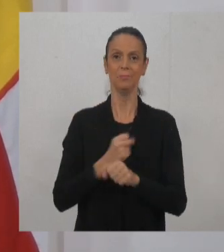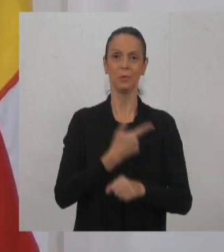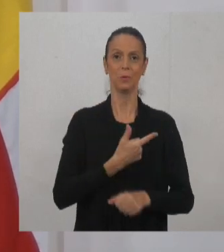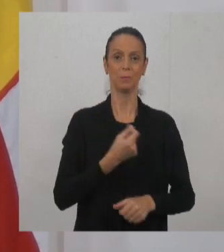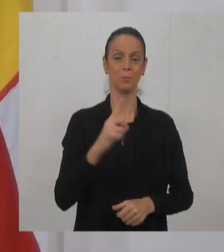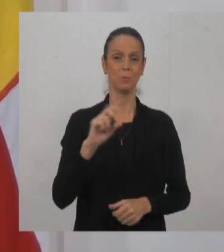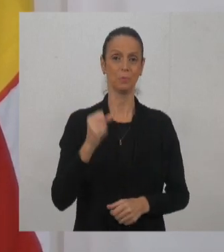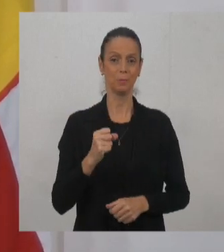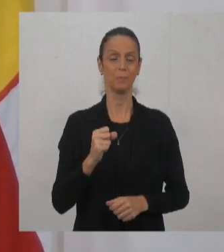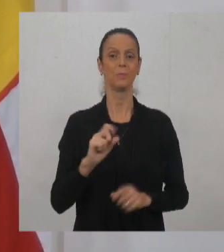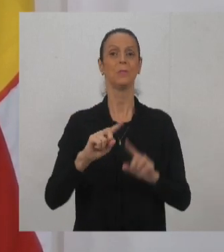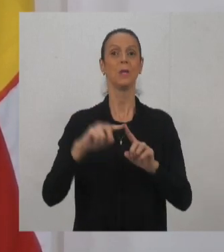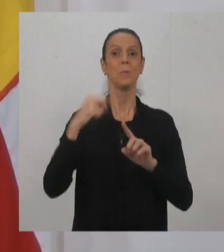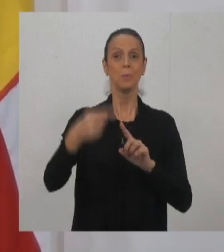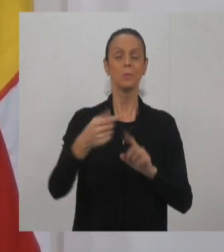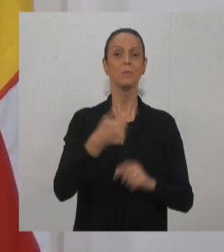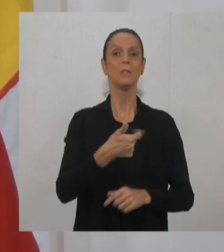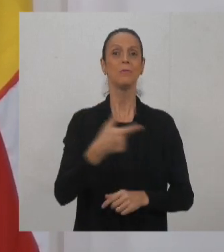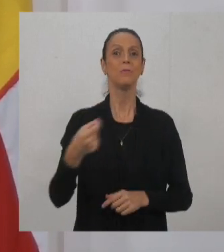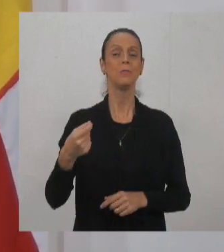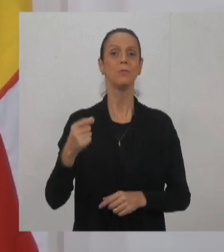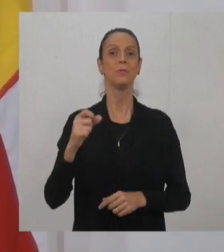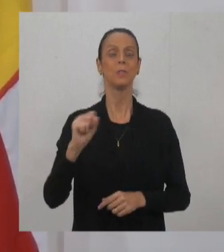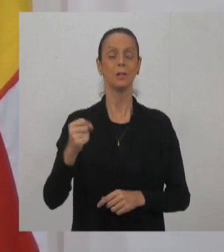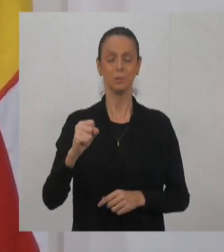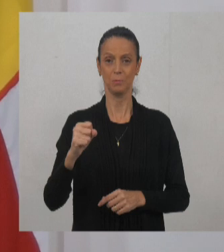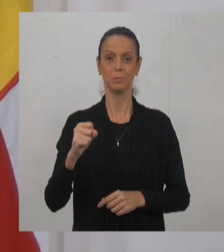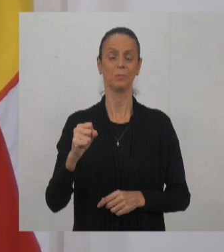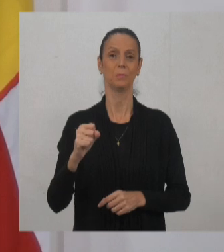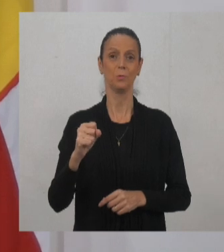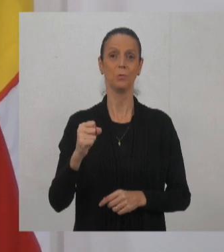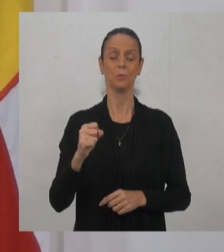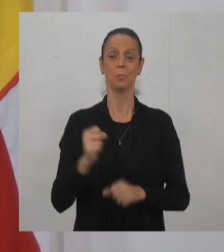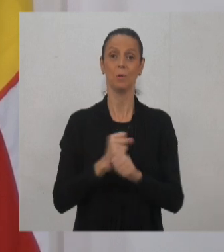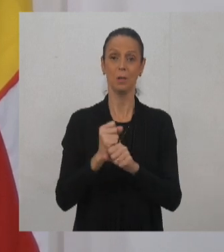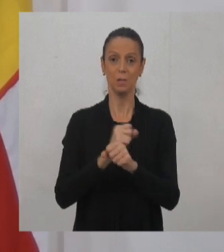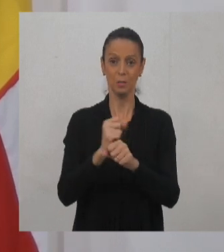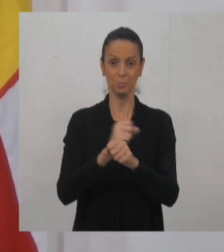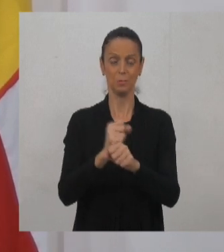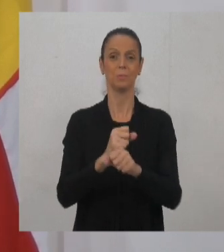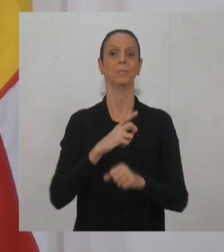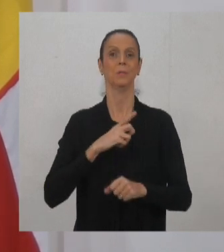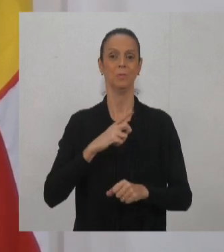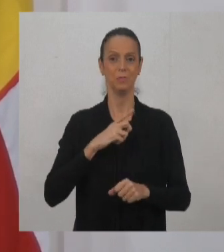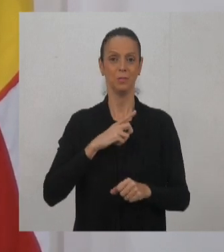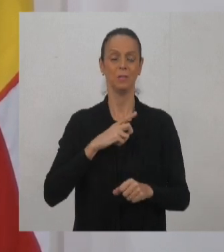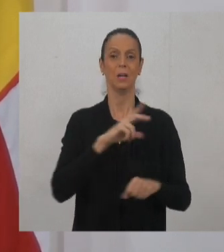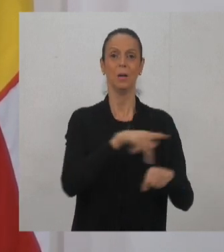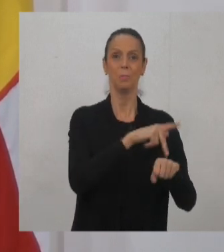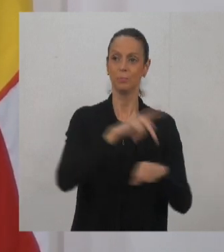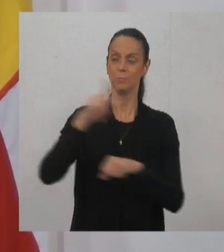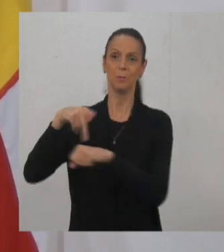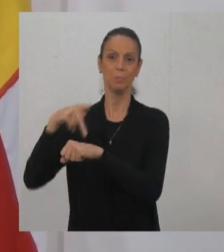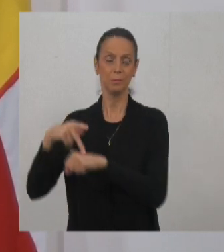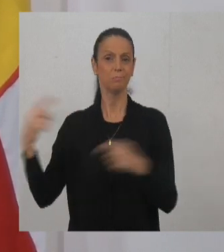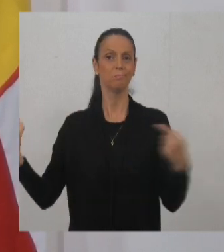depois de 120 anos de partilha entre os impérios da Prússia e da